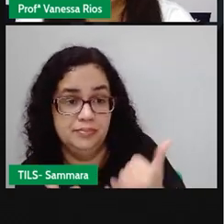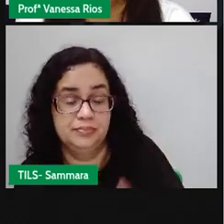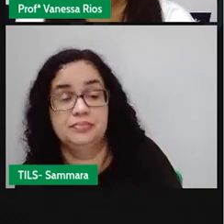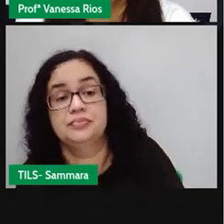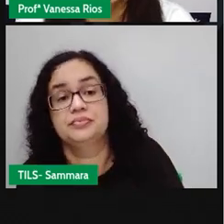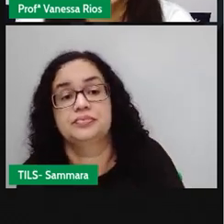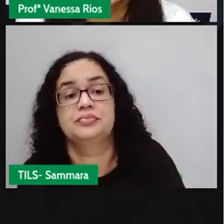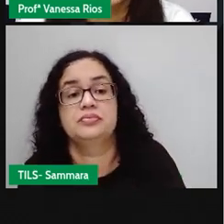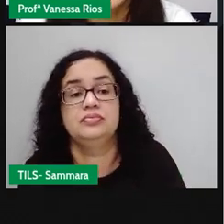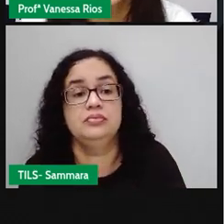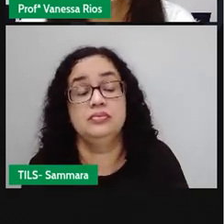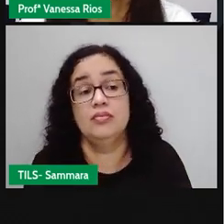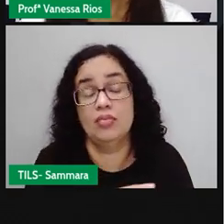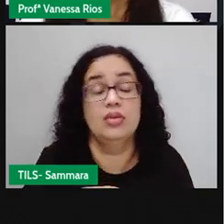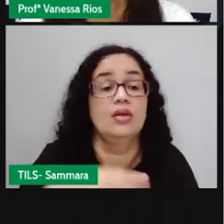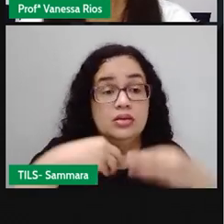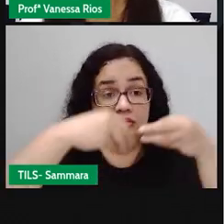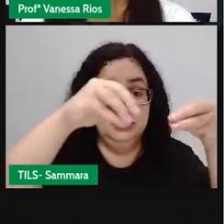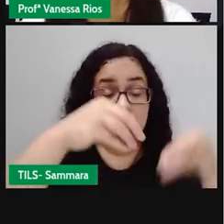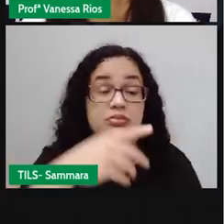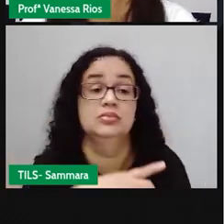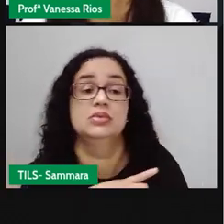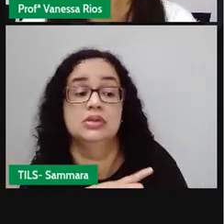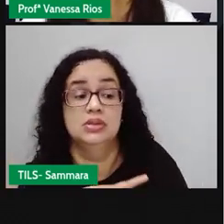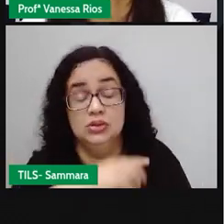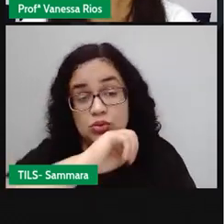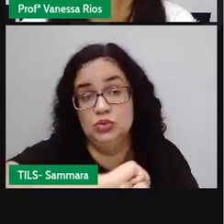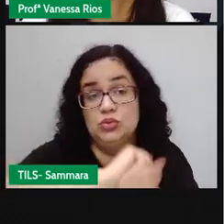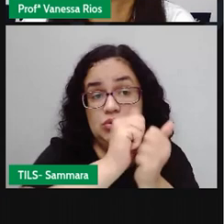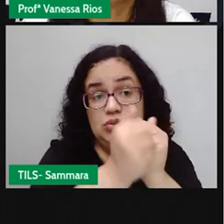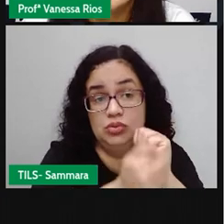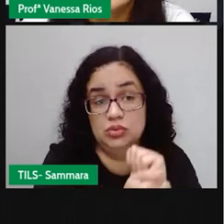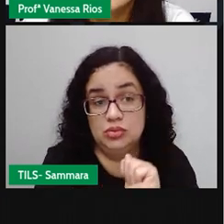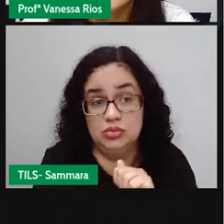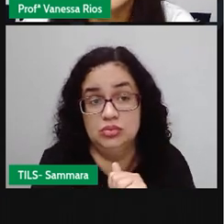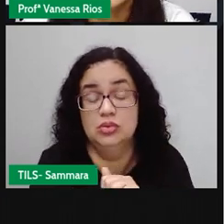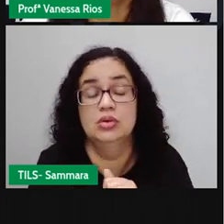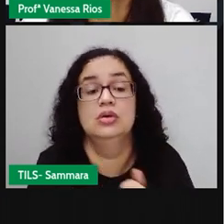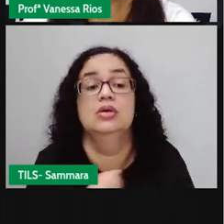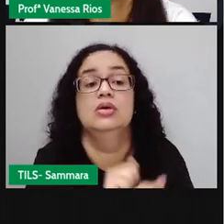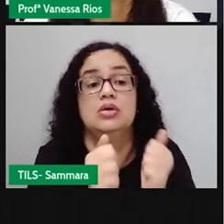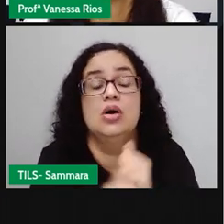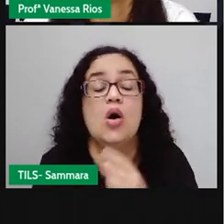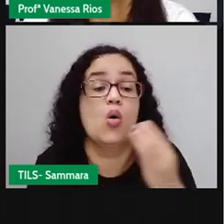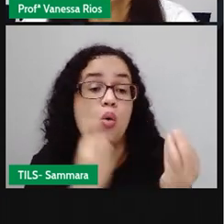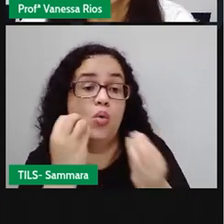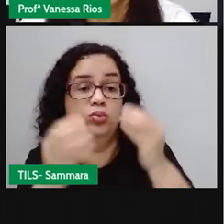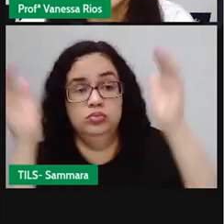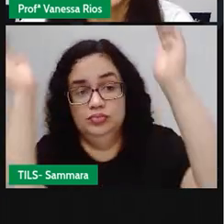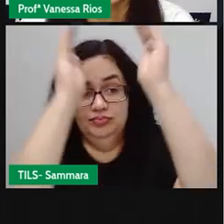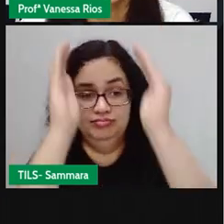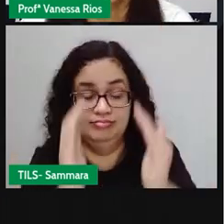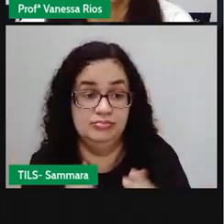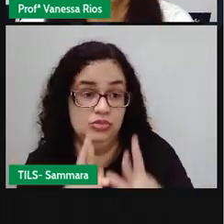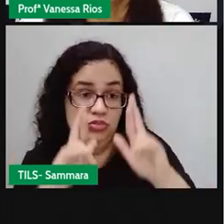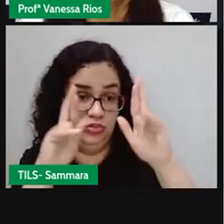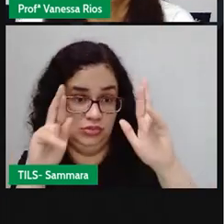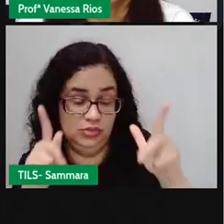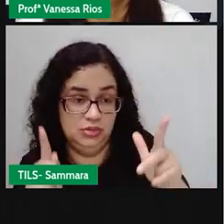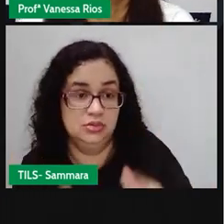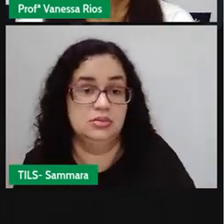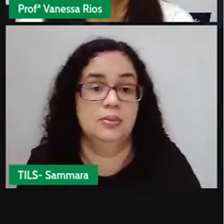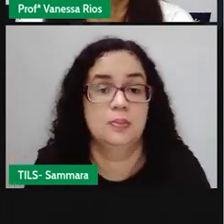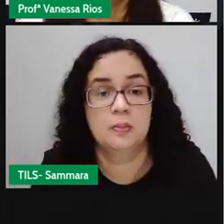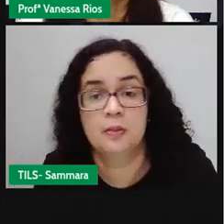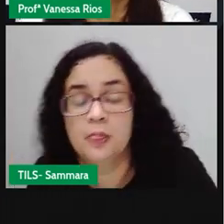pela capacidade que o plástico tem de se adaptar aos modelos, né? Aos formatos diferentes. E